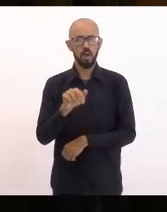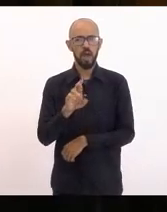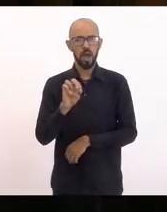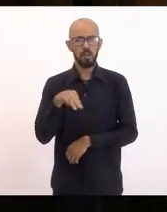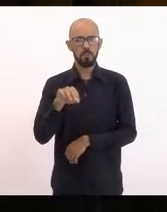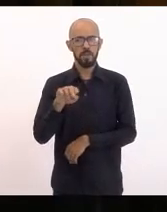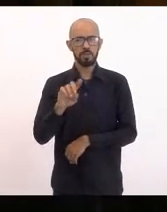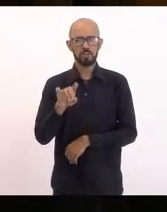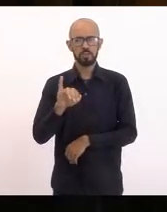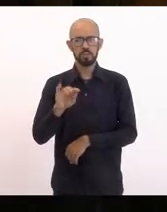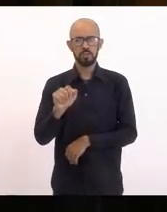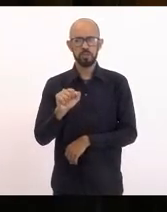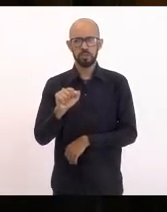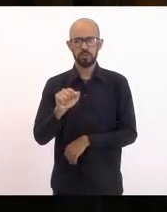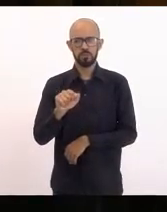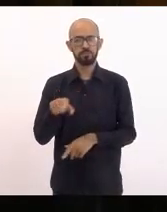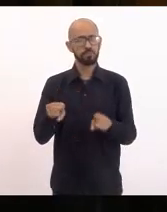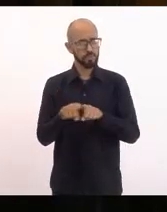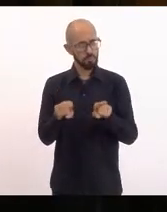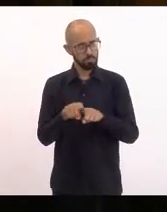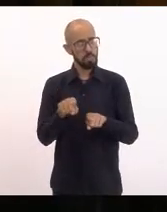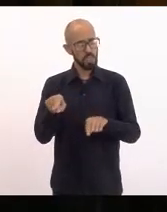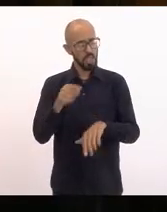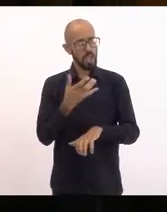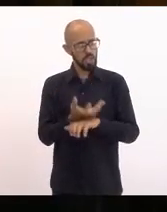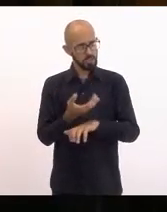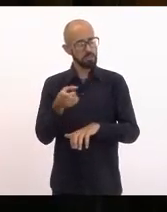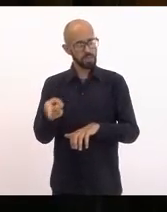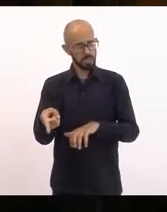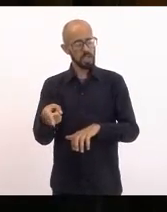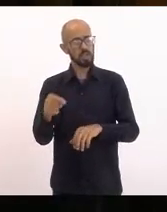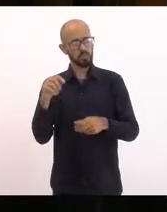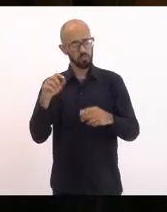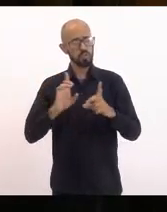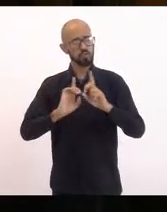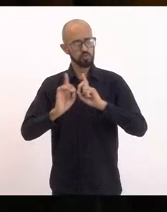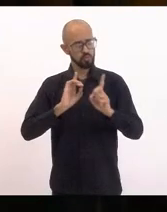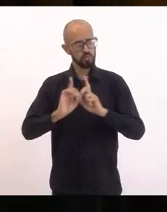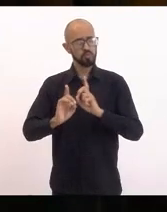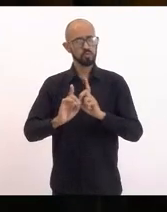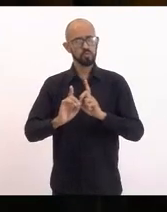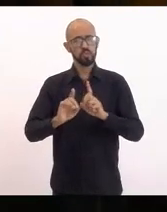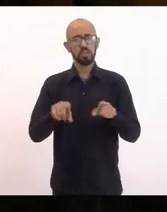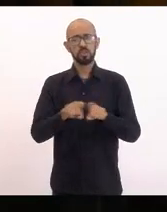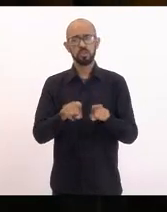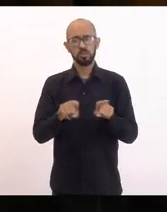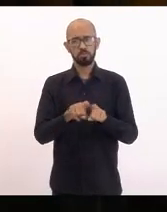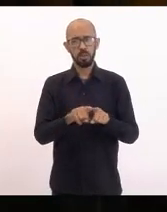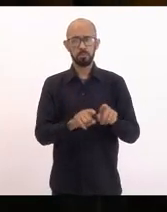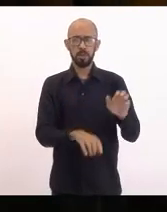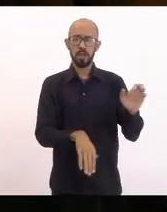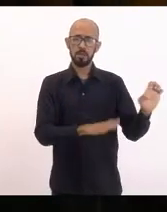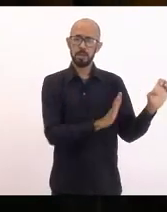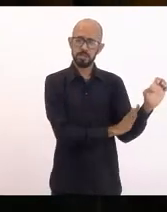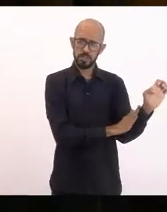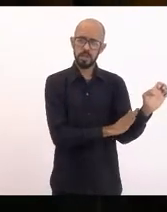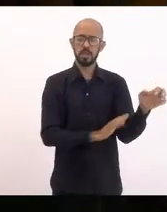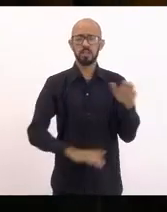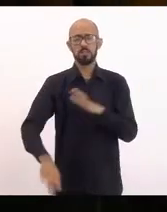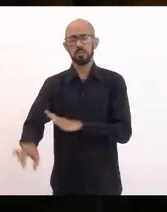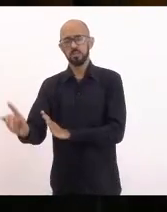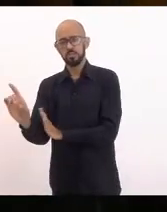matéria, que foi amplamente discutida pelas bancadas de oposição e de situação,